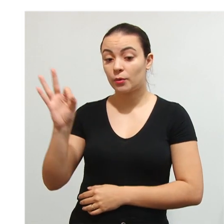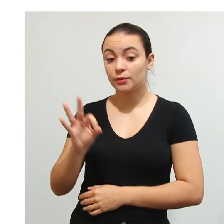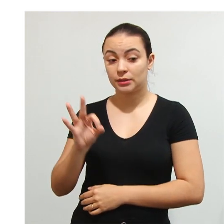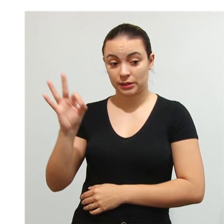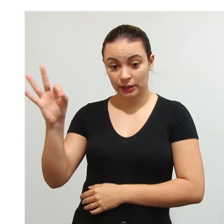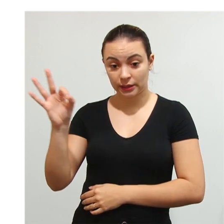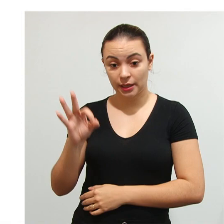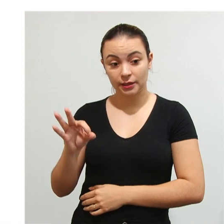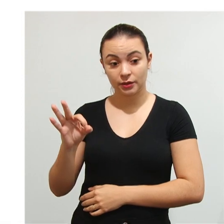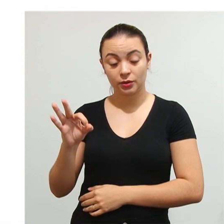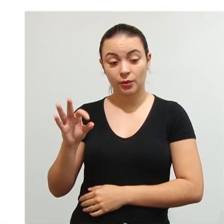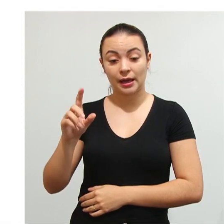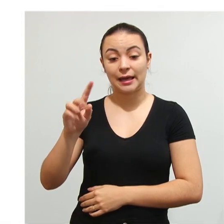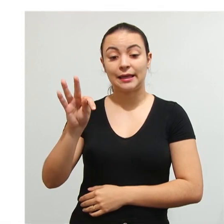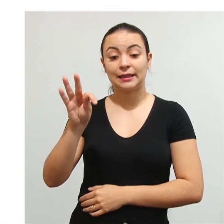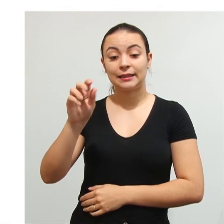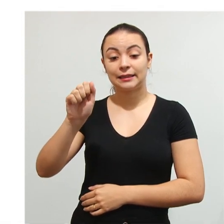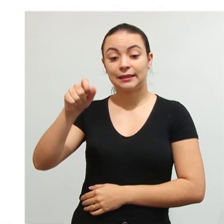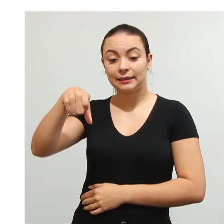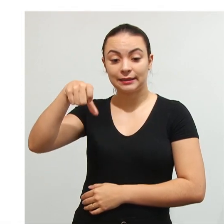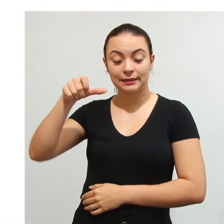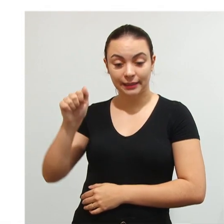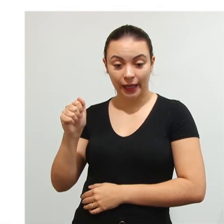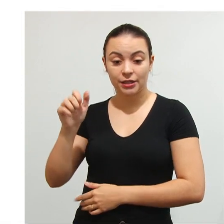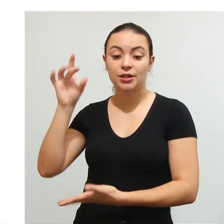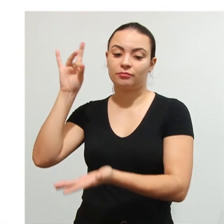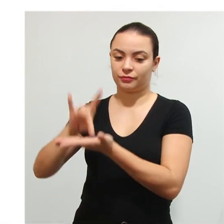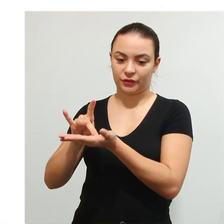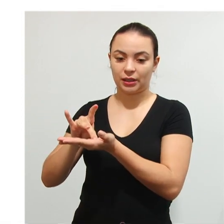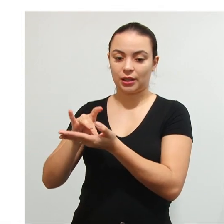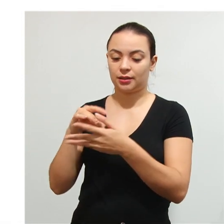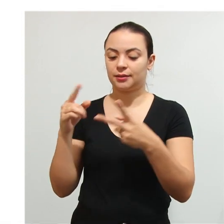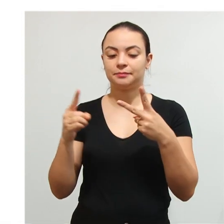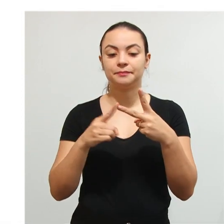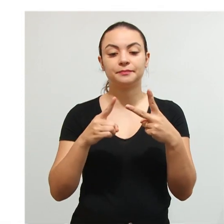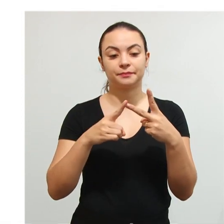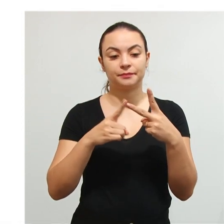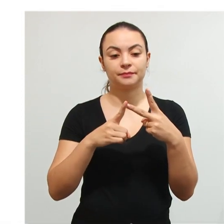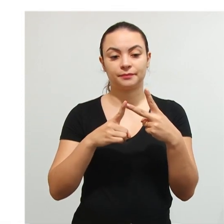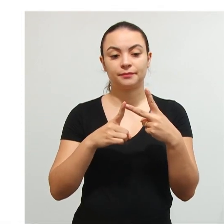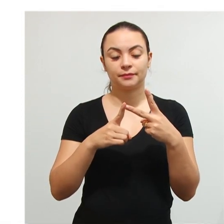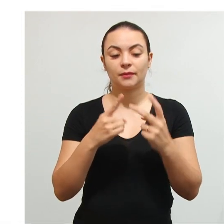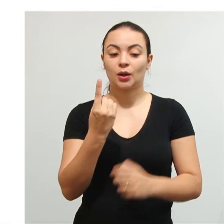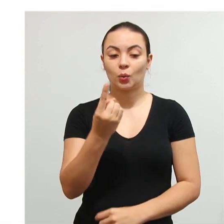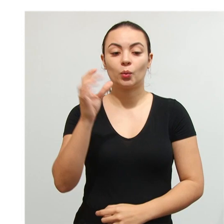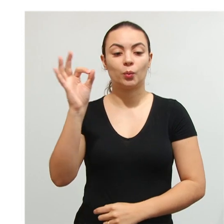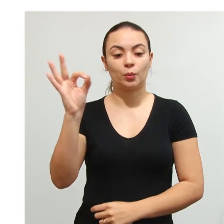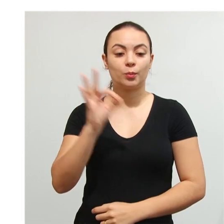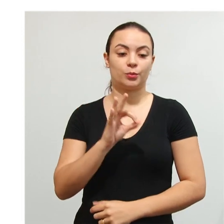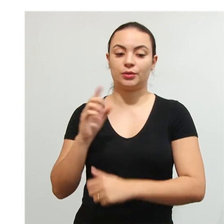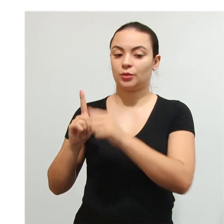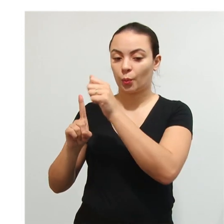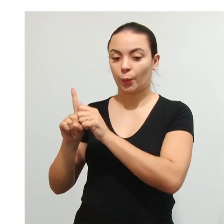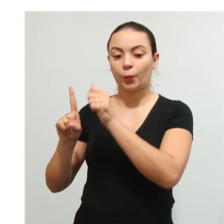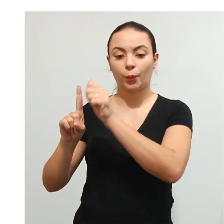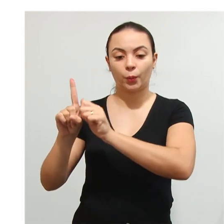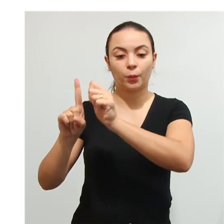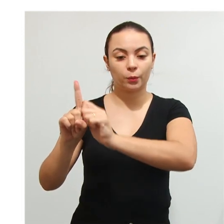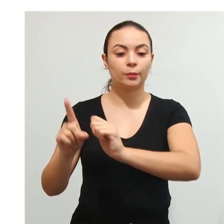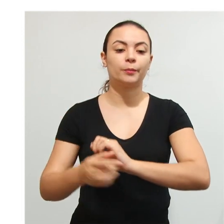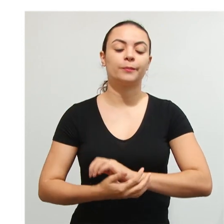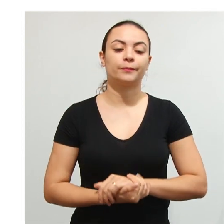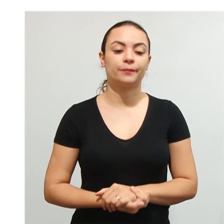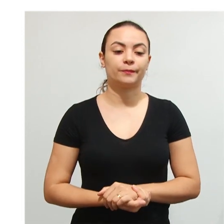outra taxa administrativa Então vai ser a nossa taxa efetiva de 1% ao mês